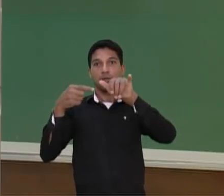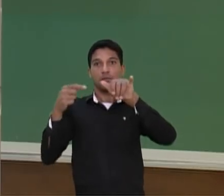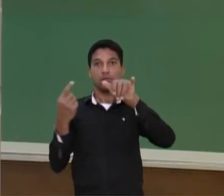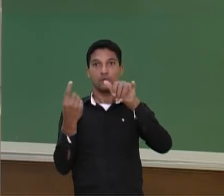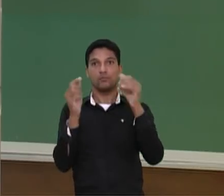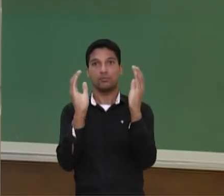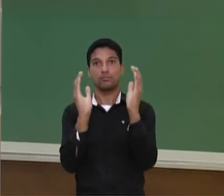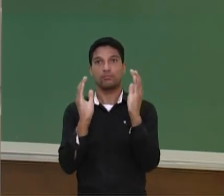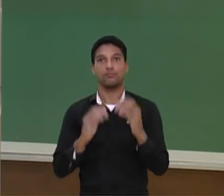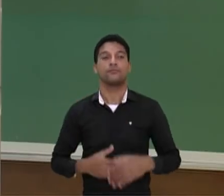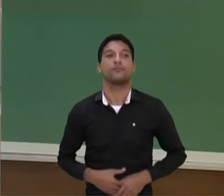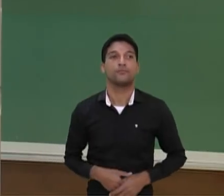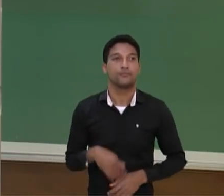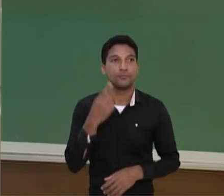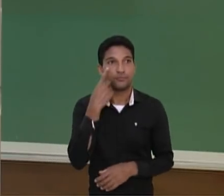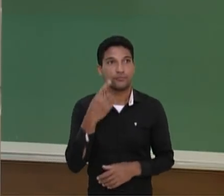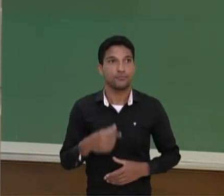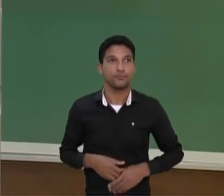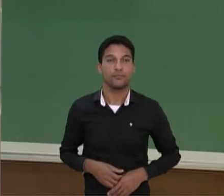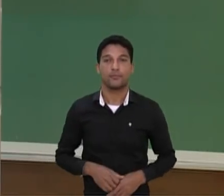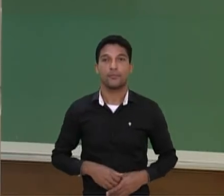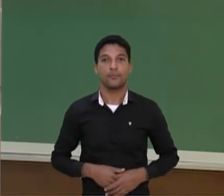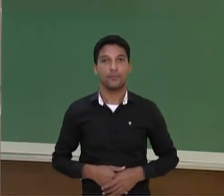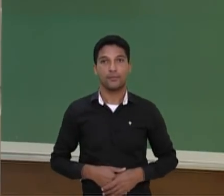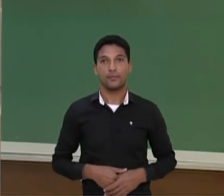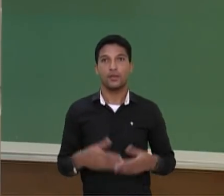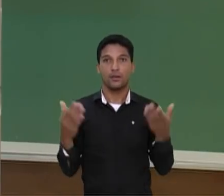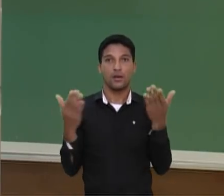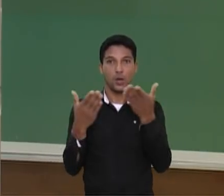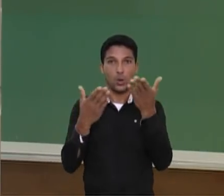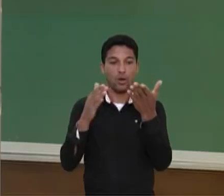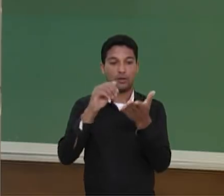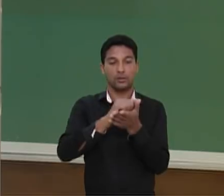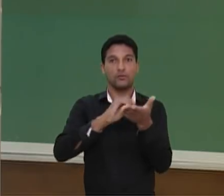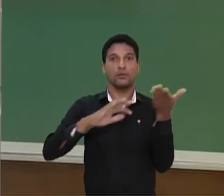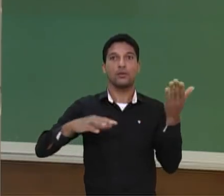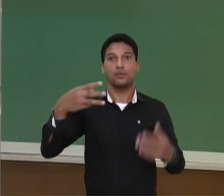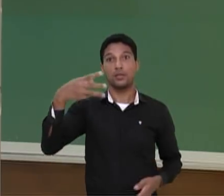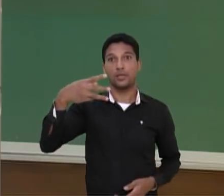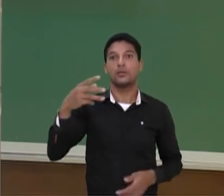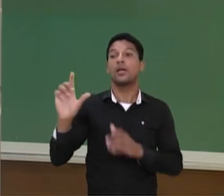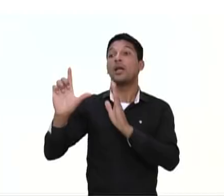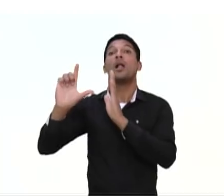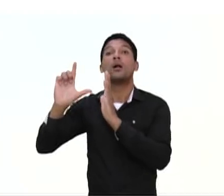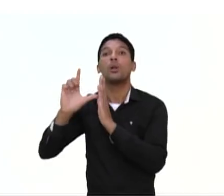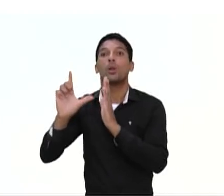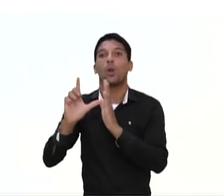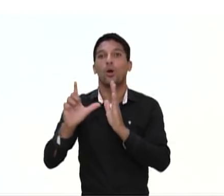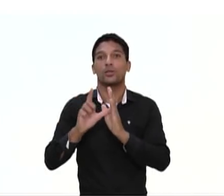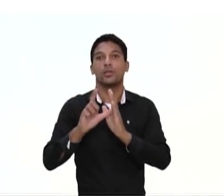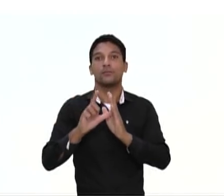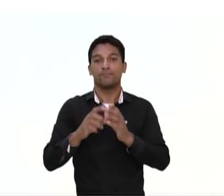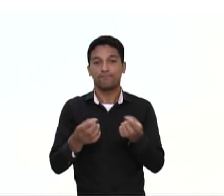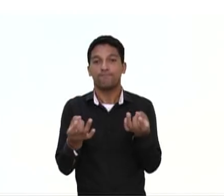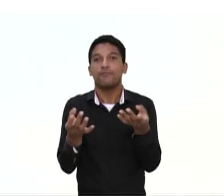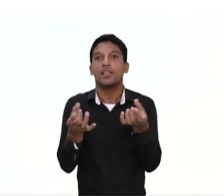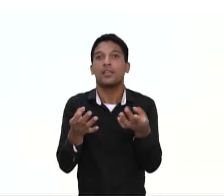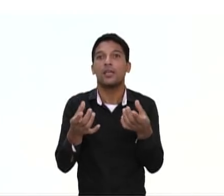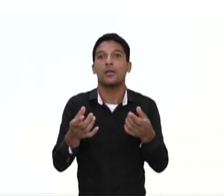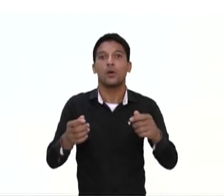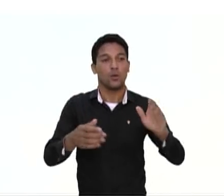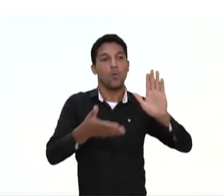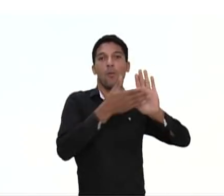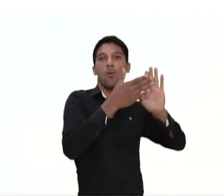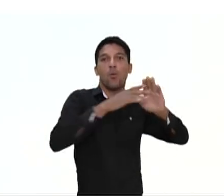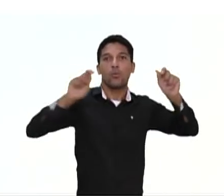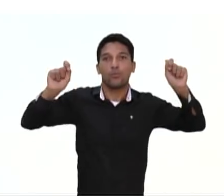vértice bom vamos lá para o exercício 3 uma loja fez campanha publicitária para vender seus produtos